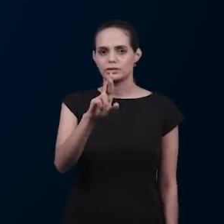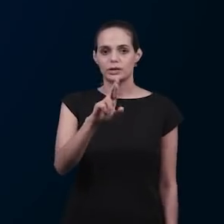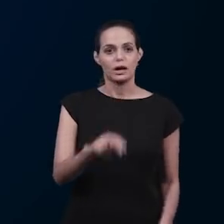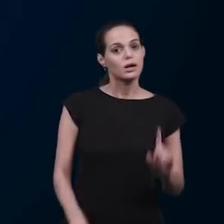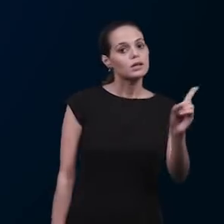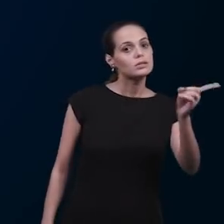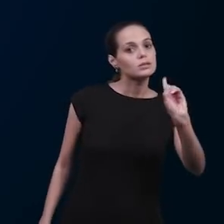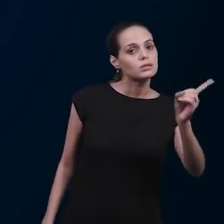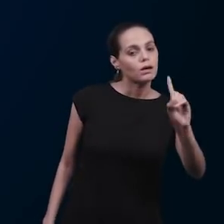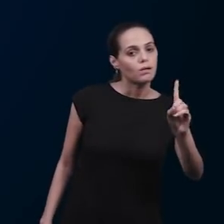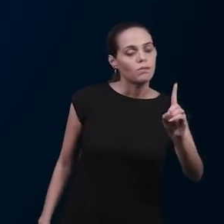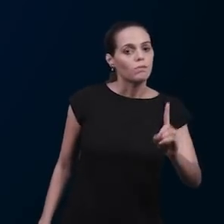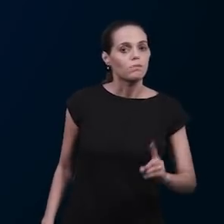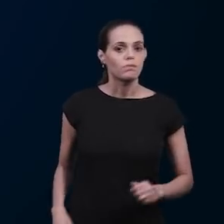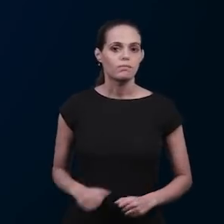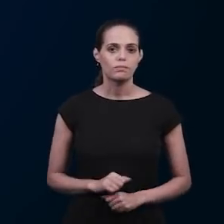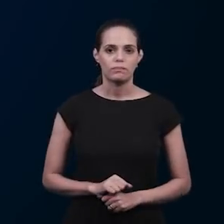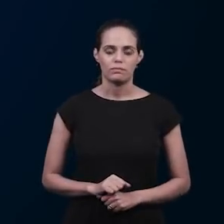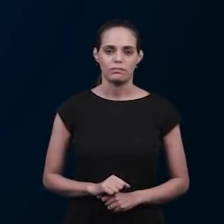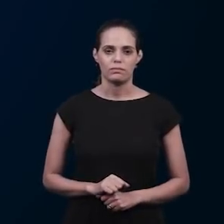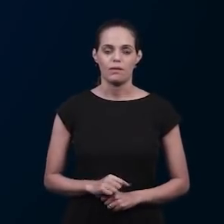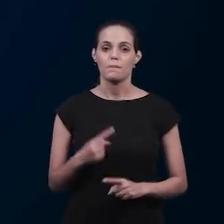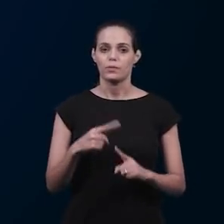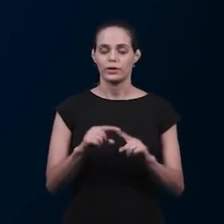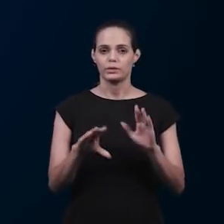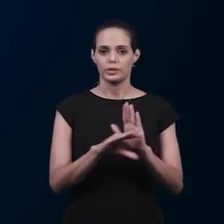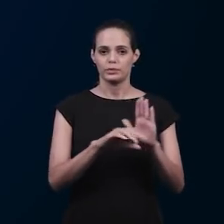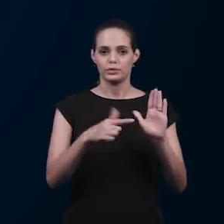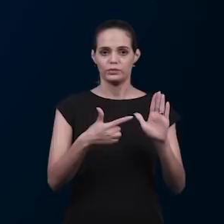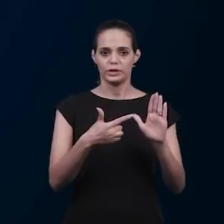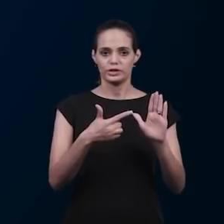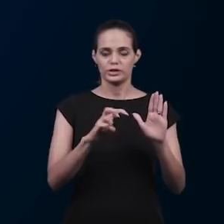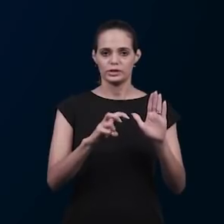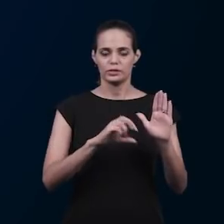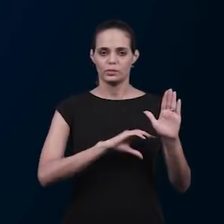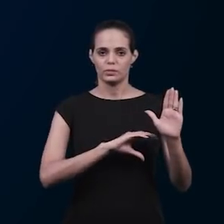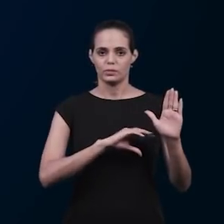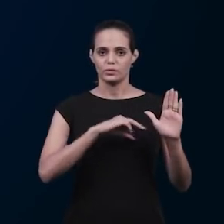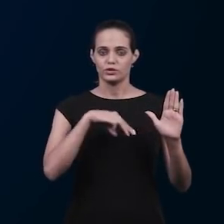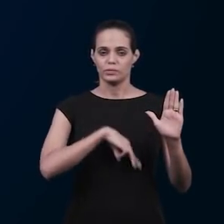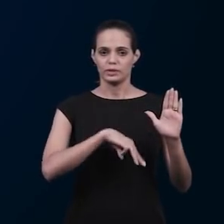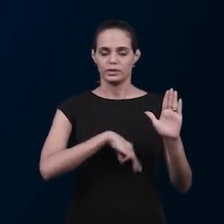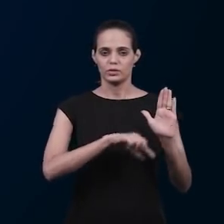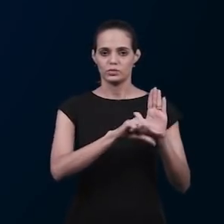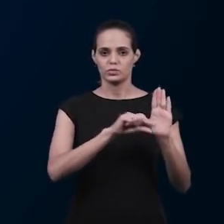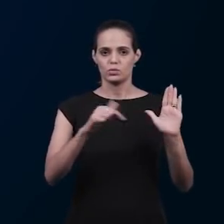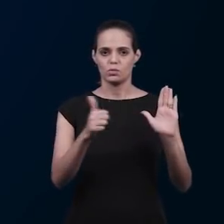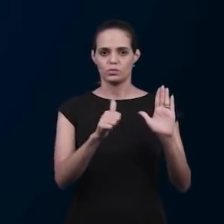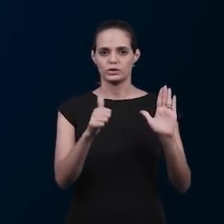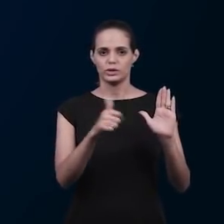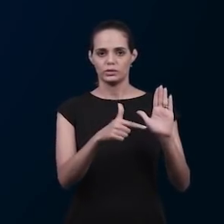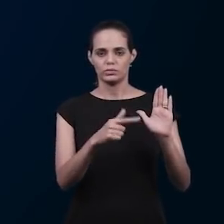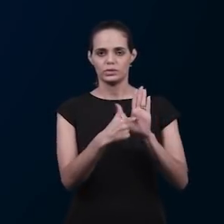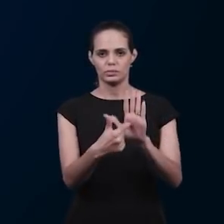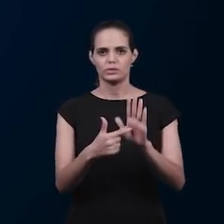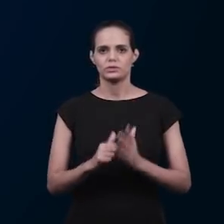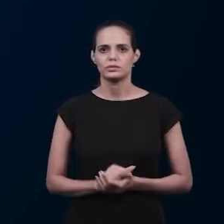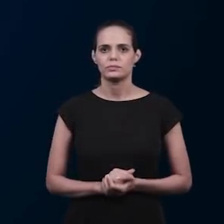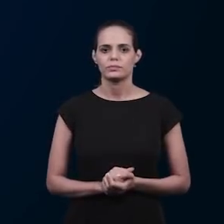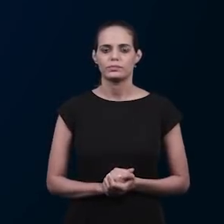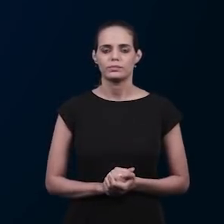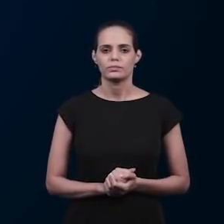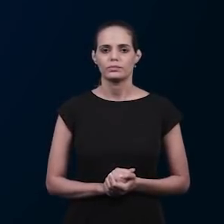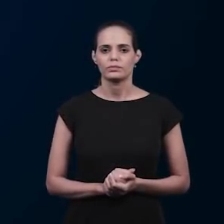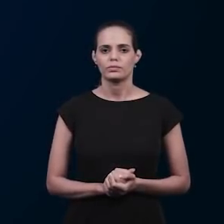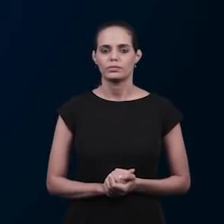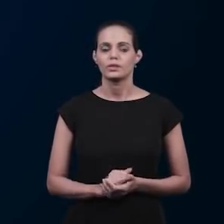A resposta é não. Possamos encontrar lá no capítulo 25 de Mateus, versículo 11 e 12. Diz